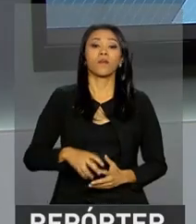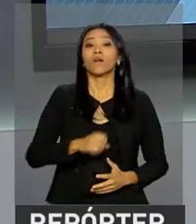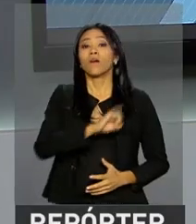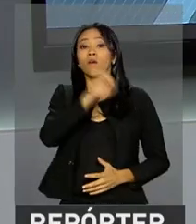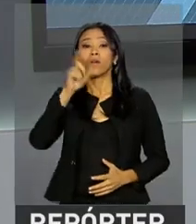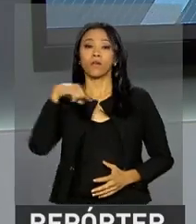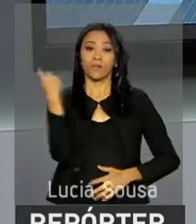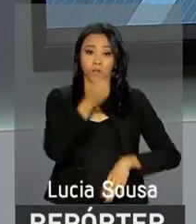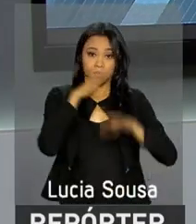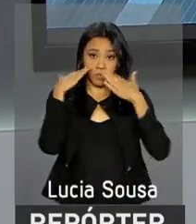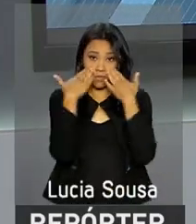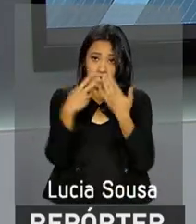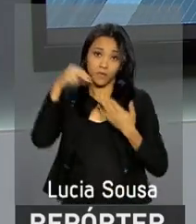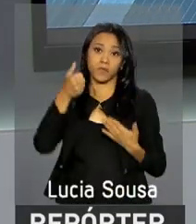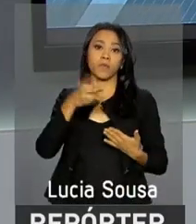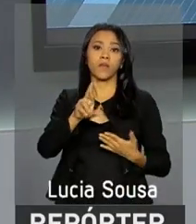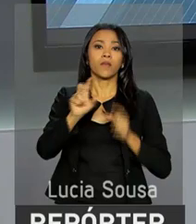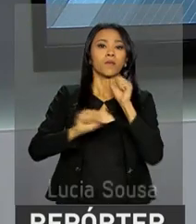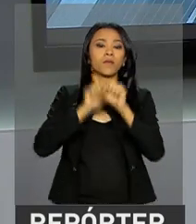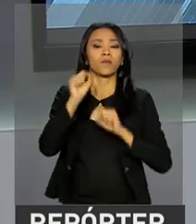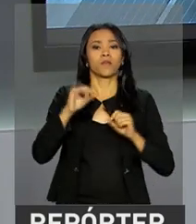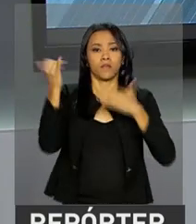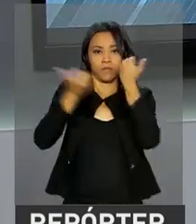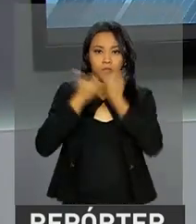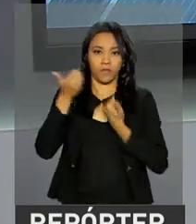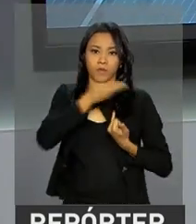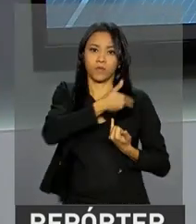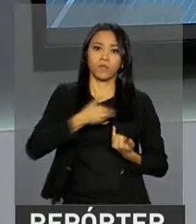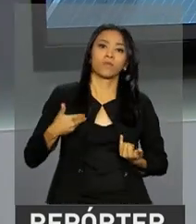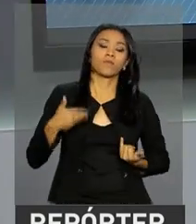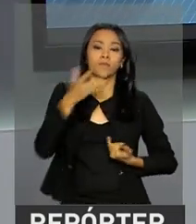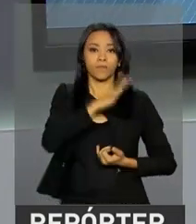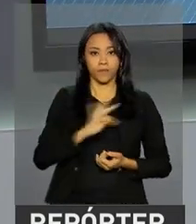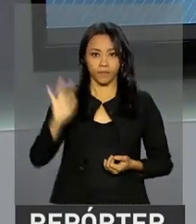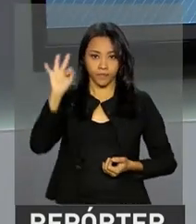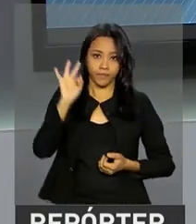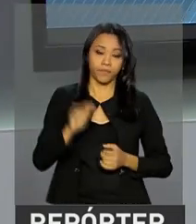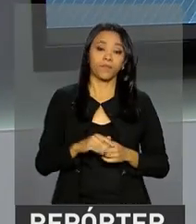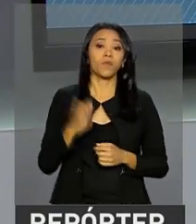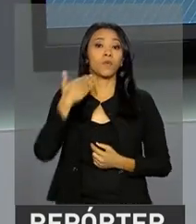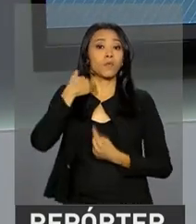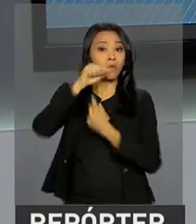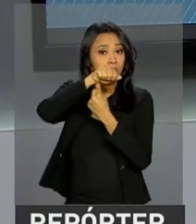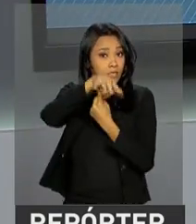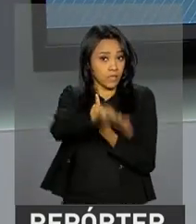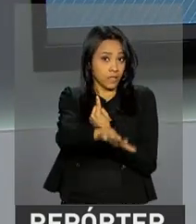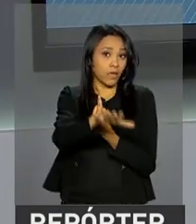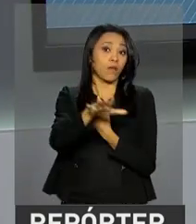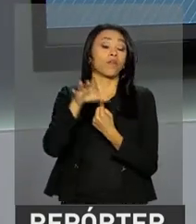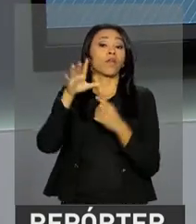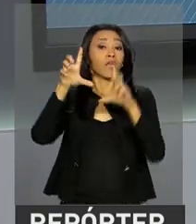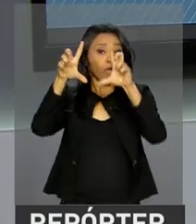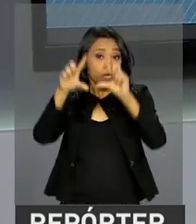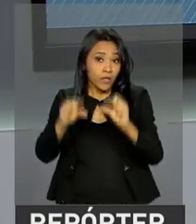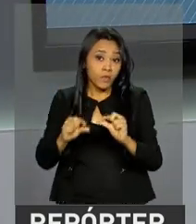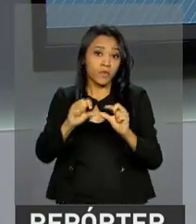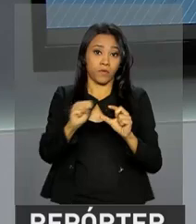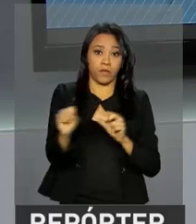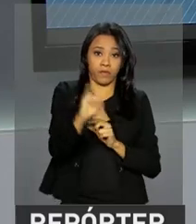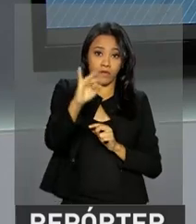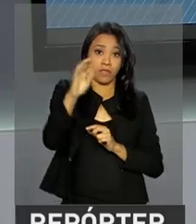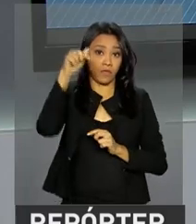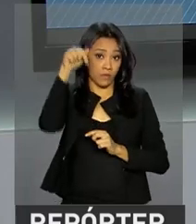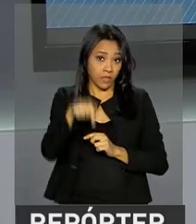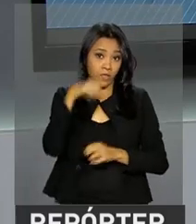Olá, estamos de volta com o repórter NBR e as notícias do governo federal. O Banco Central reduziu as projeções para a inflação deste